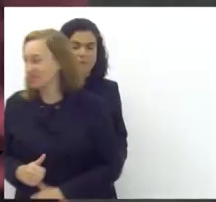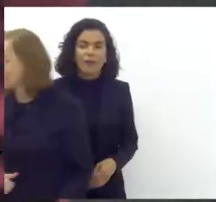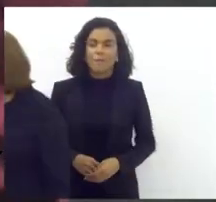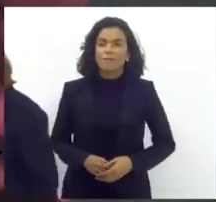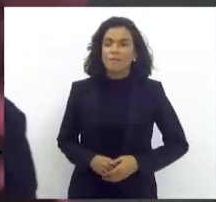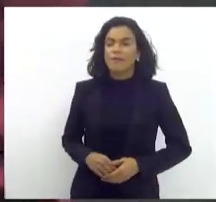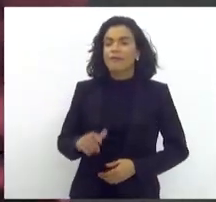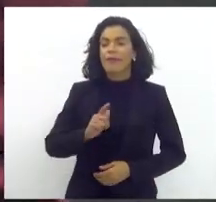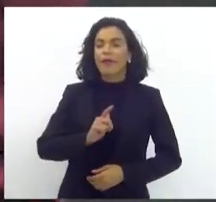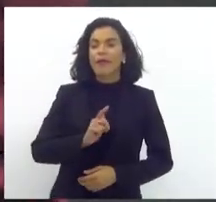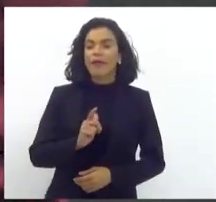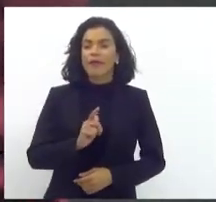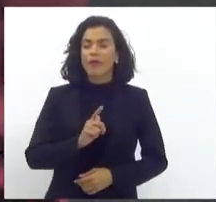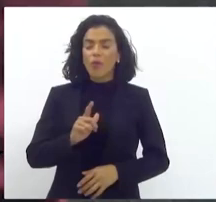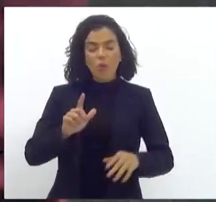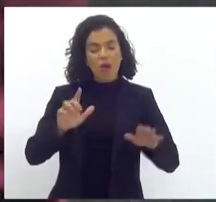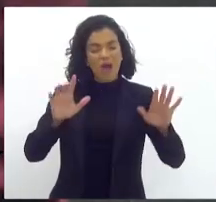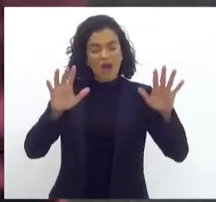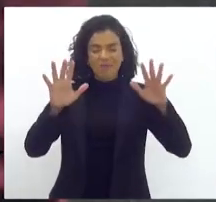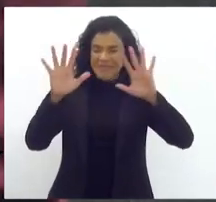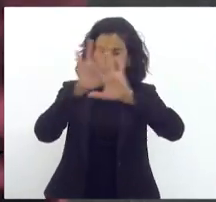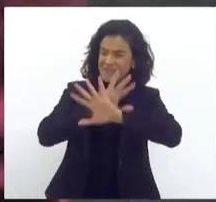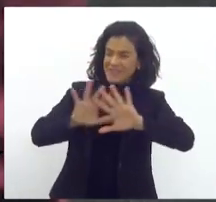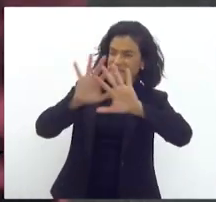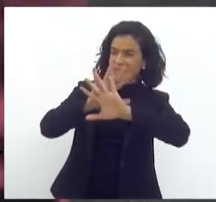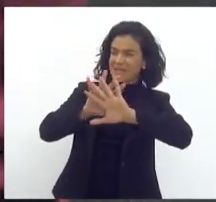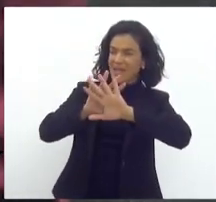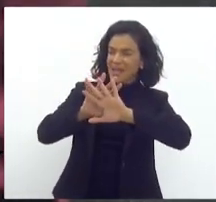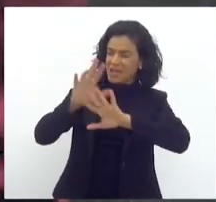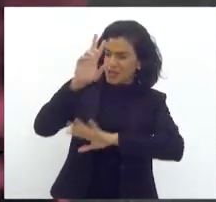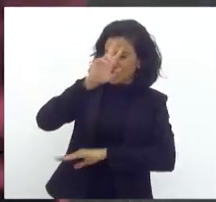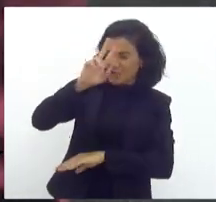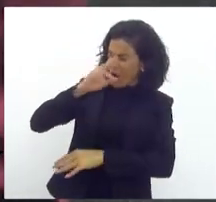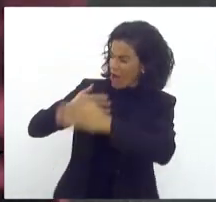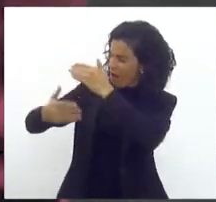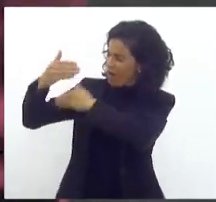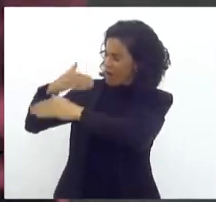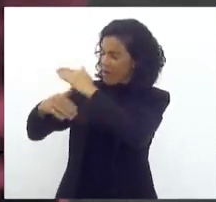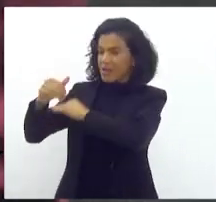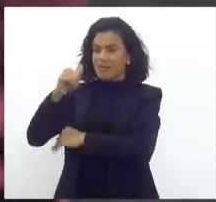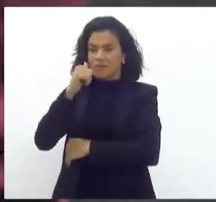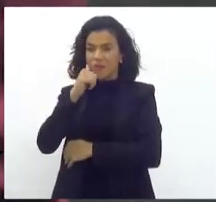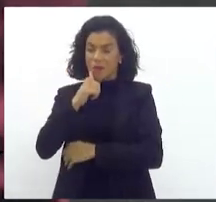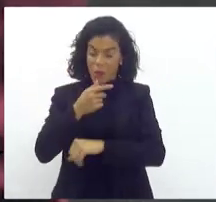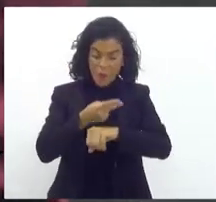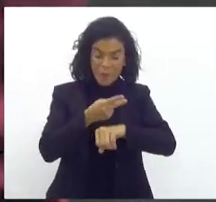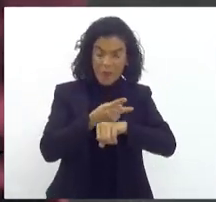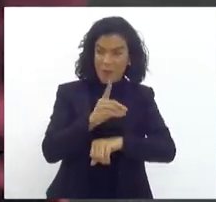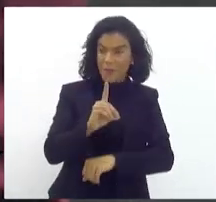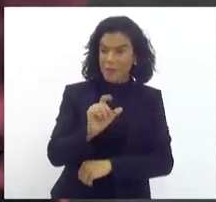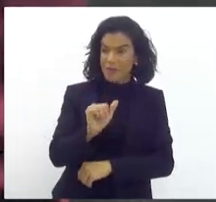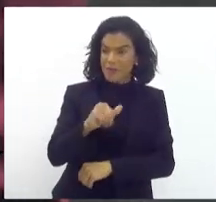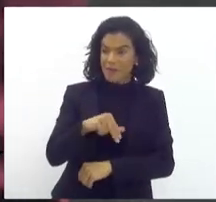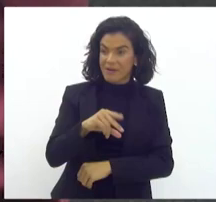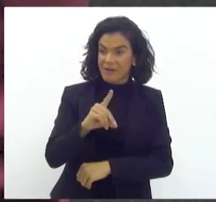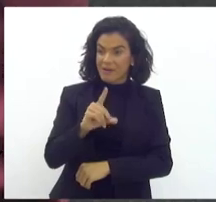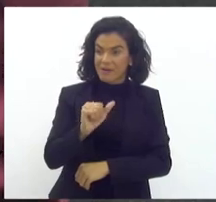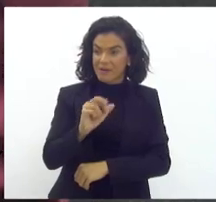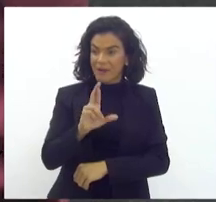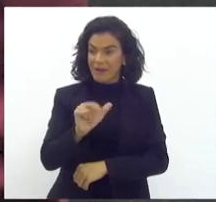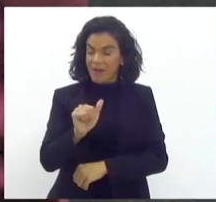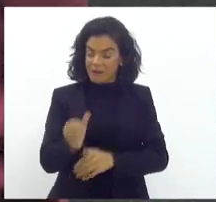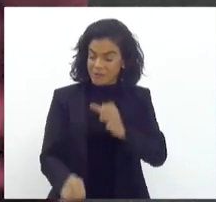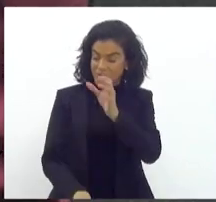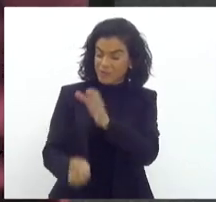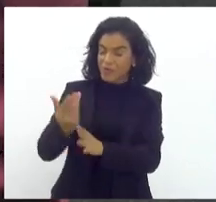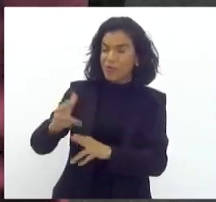invia a uma invisibilidade da história das mulheres e o prêmio Dandara surge Exatamente porque